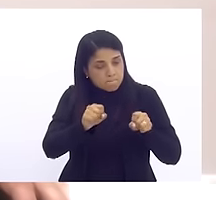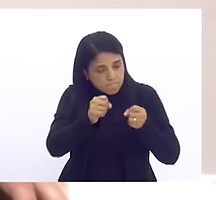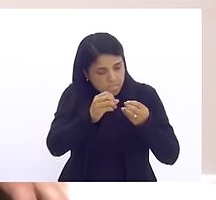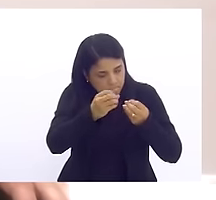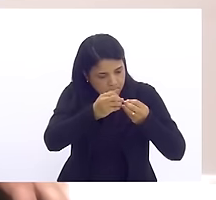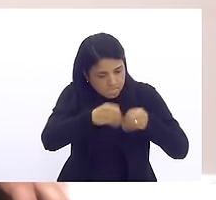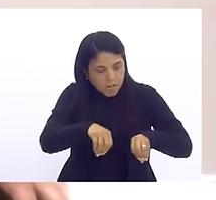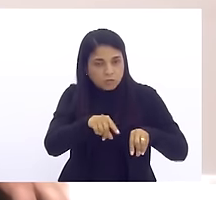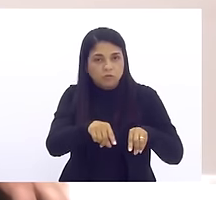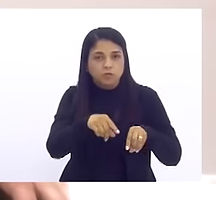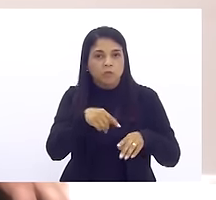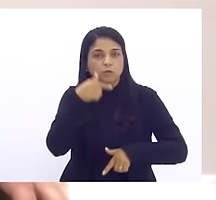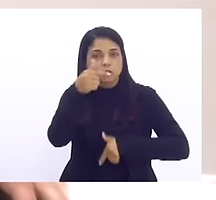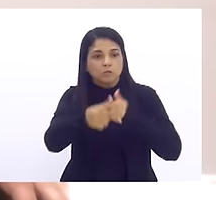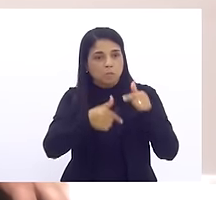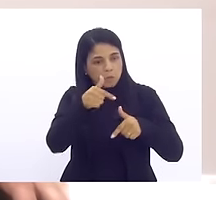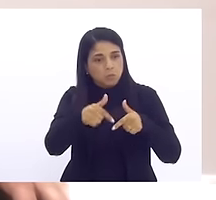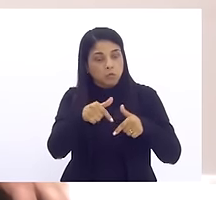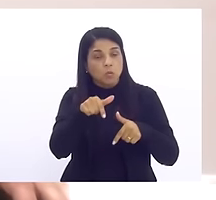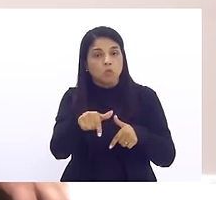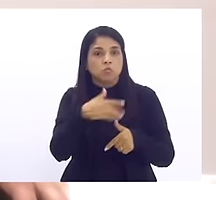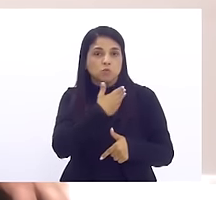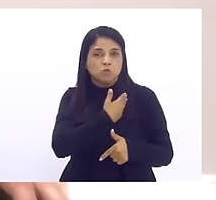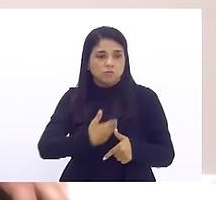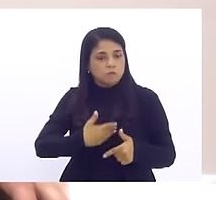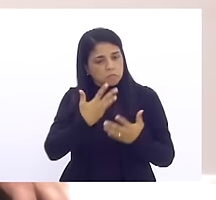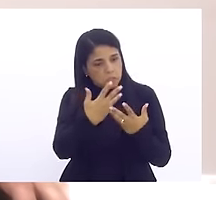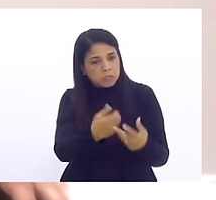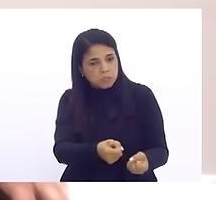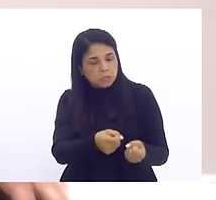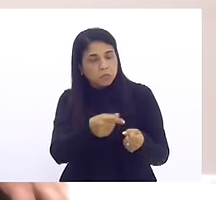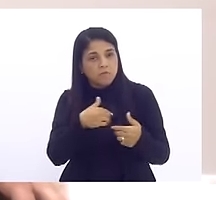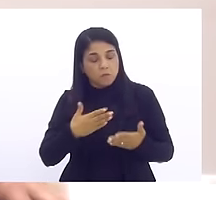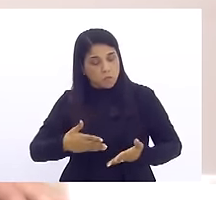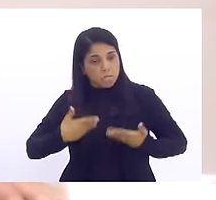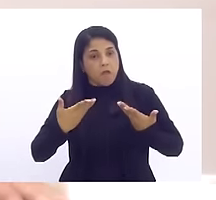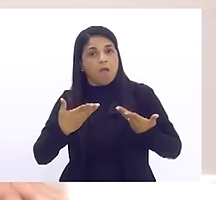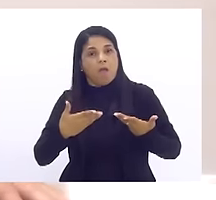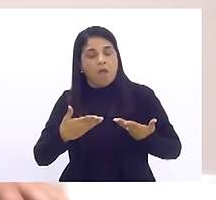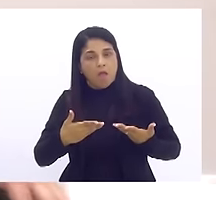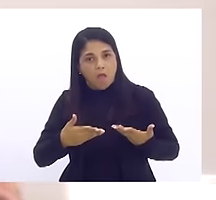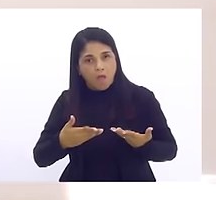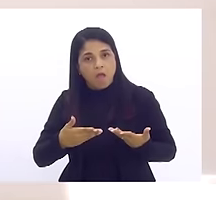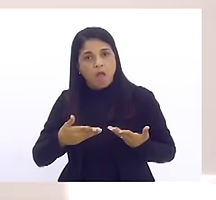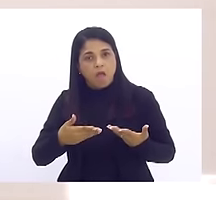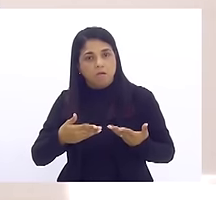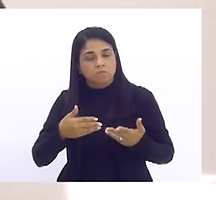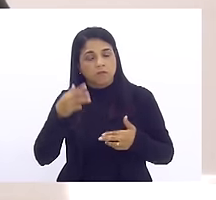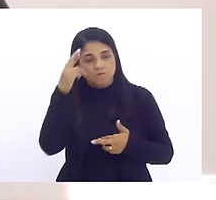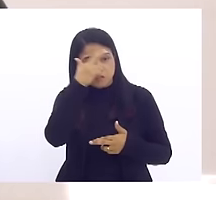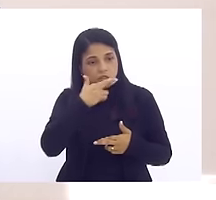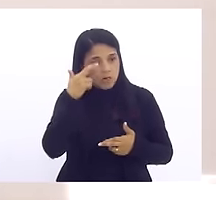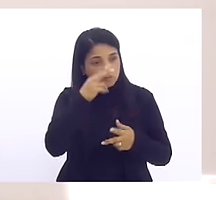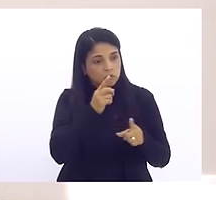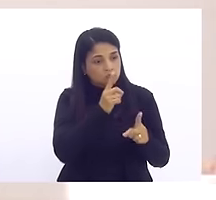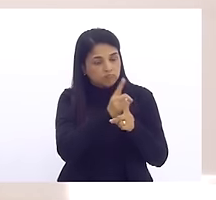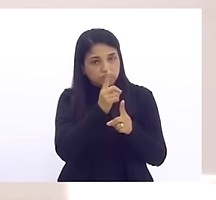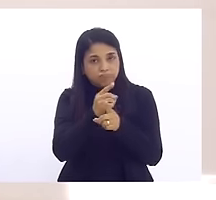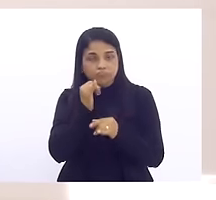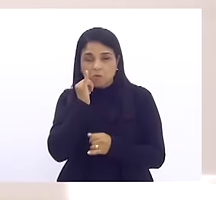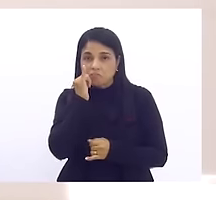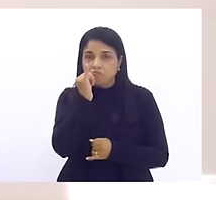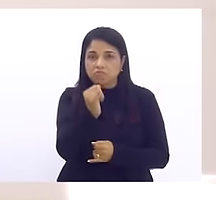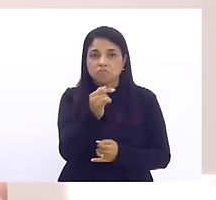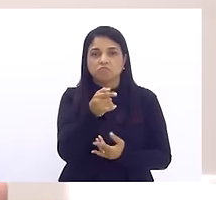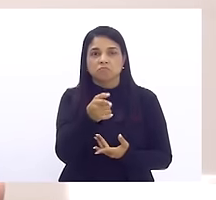do nosso estado e ele admitiu ele se mostrou surpresa com que nós encontramos nas fiscalizações no que nós declaramos para ele no